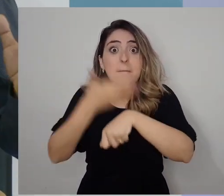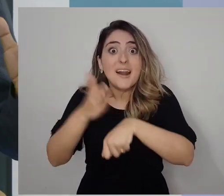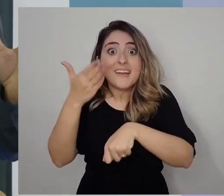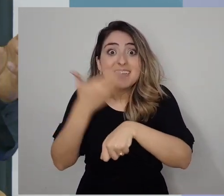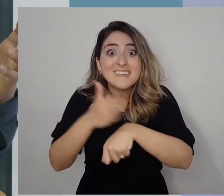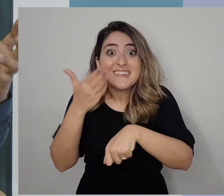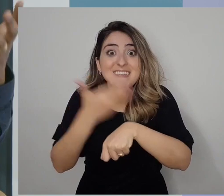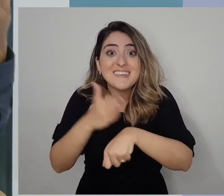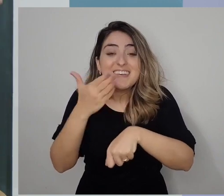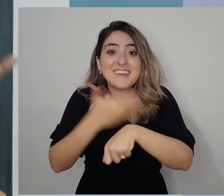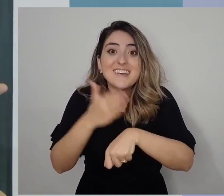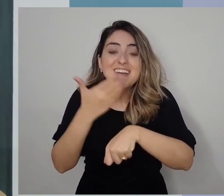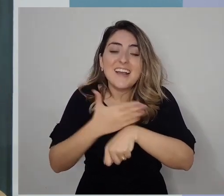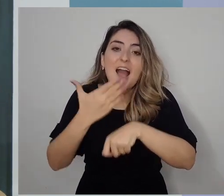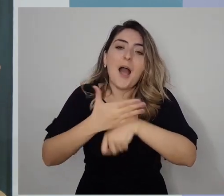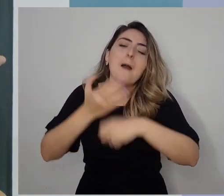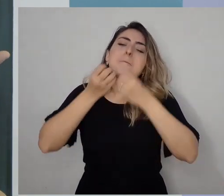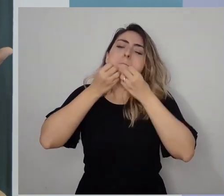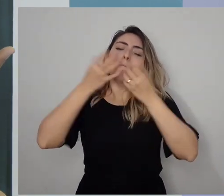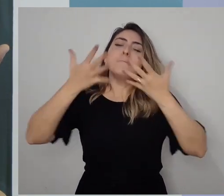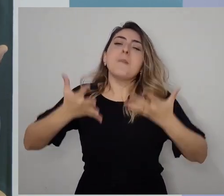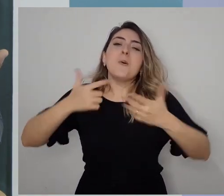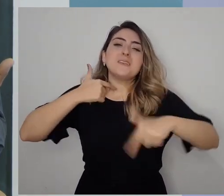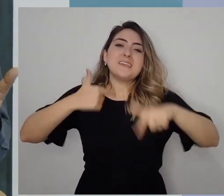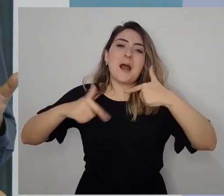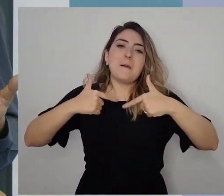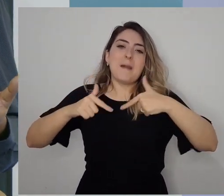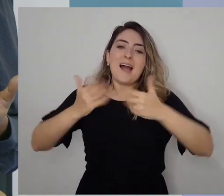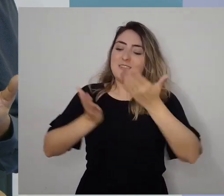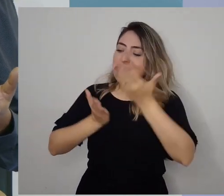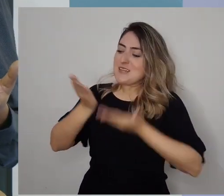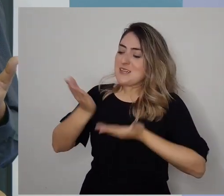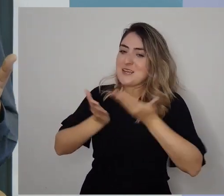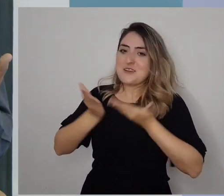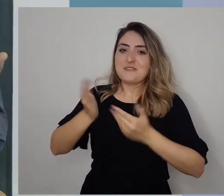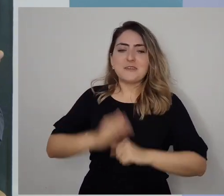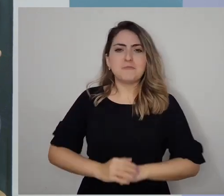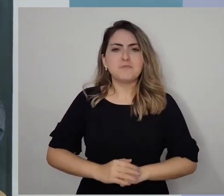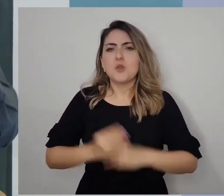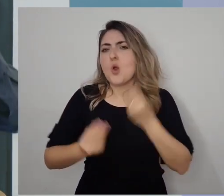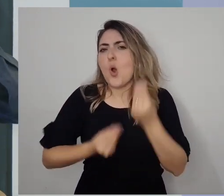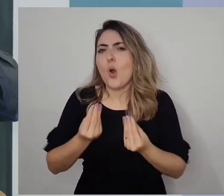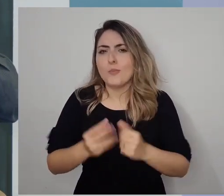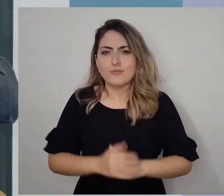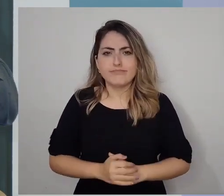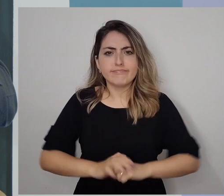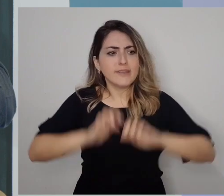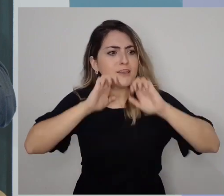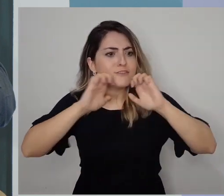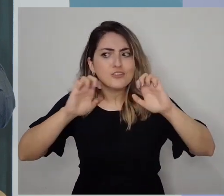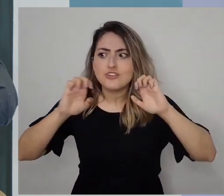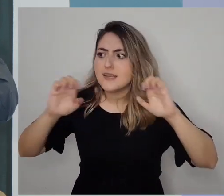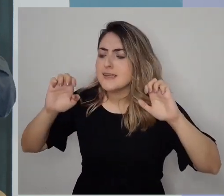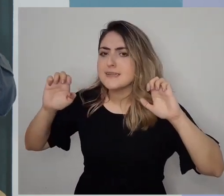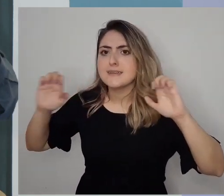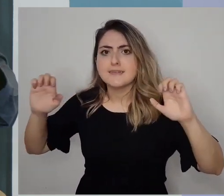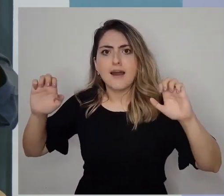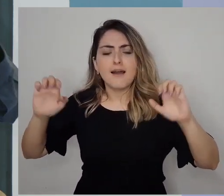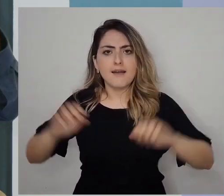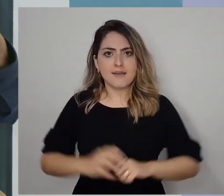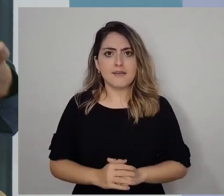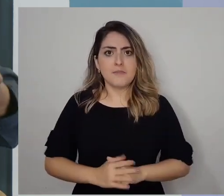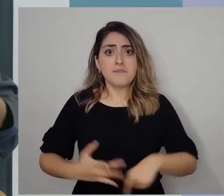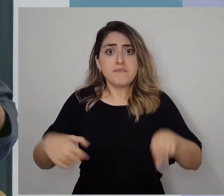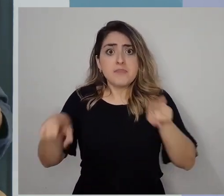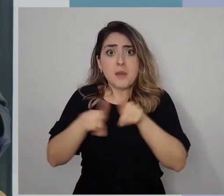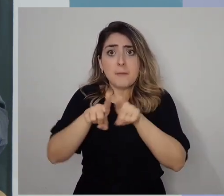Que boas obras? Santidade pessoal, evangelização de outras pessoas, o uso dos dons espirituais para